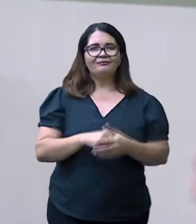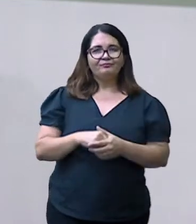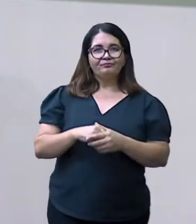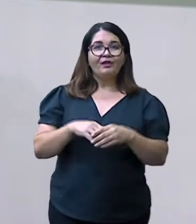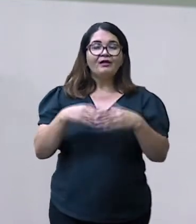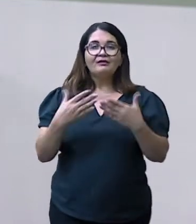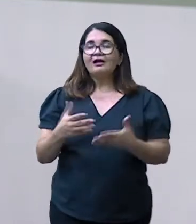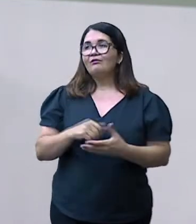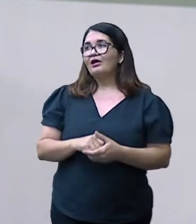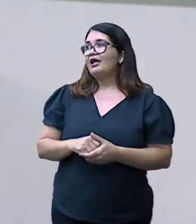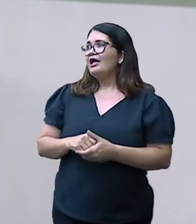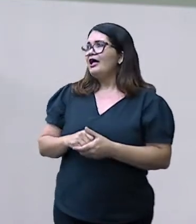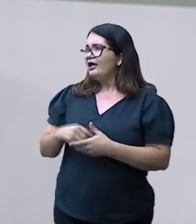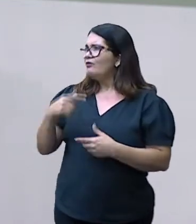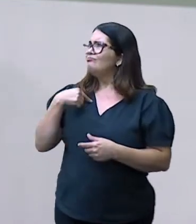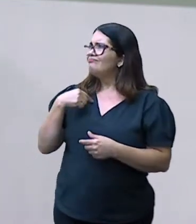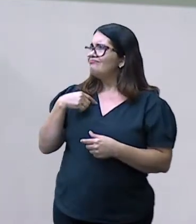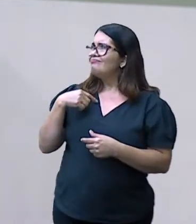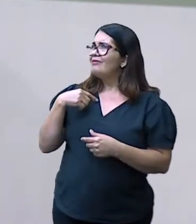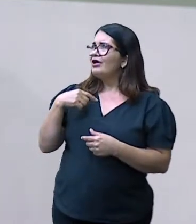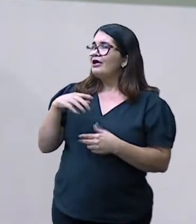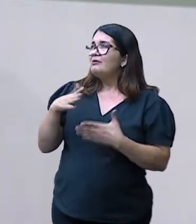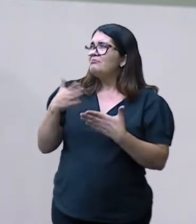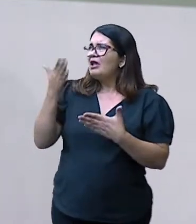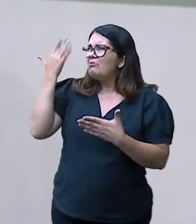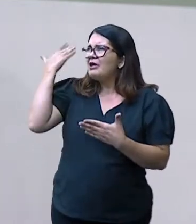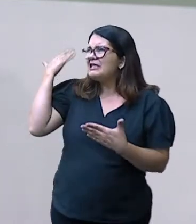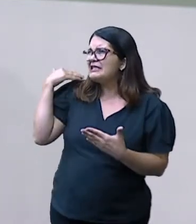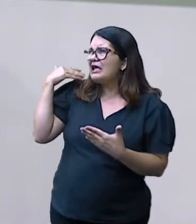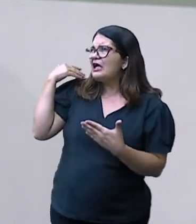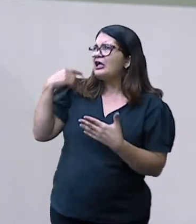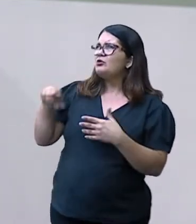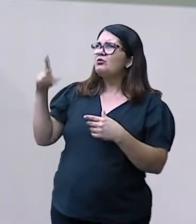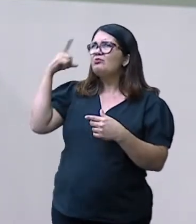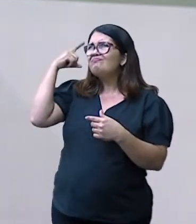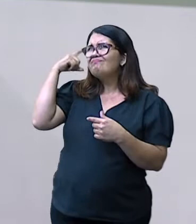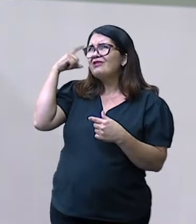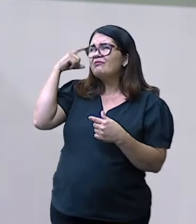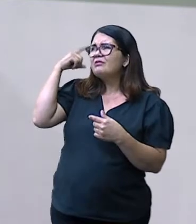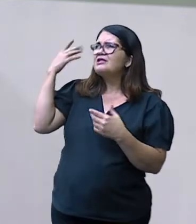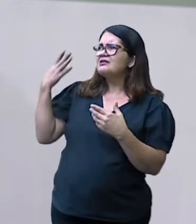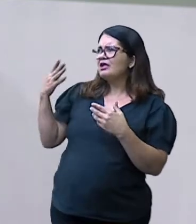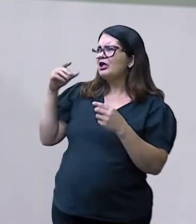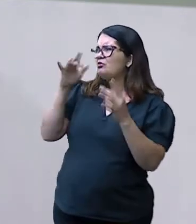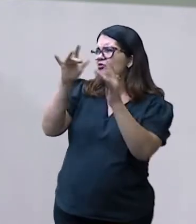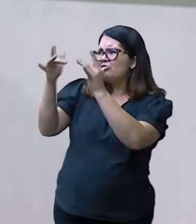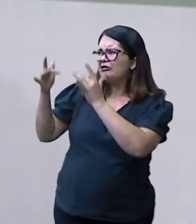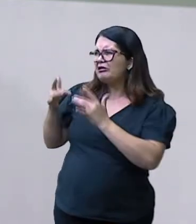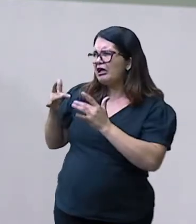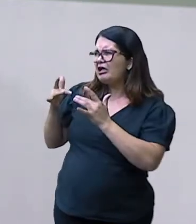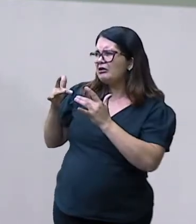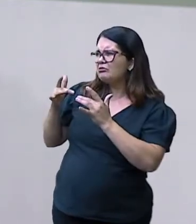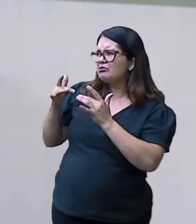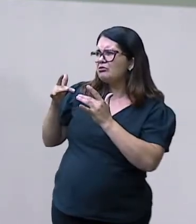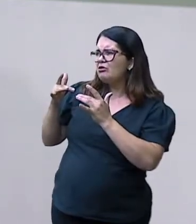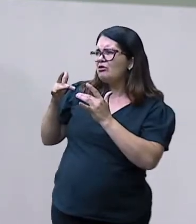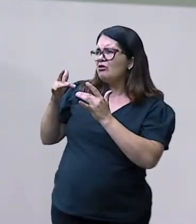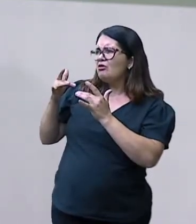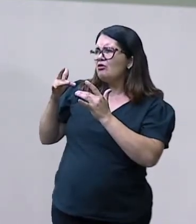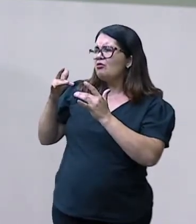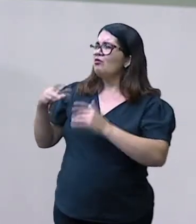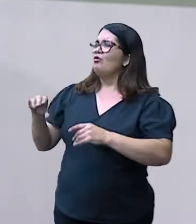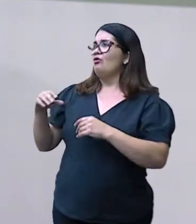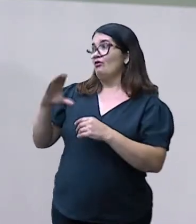conhecimento que eu era prima dele, mas eu nunca tinha contato. Eu só fiz contato com o Carlos quando